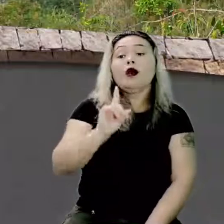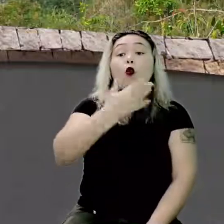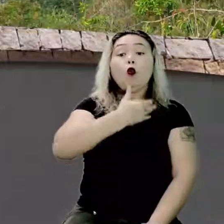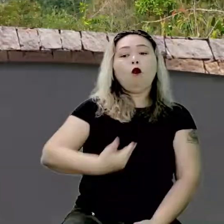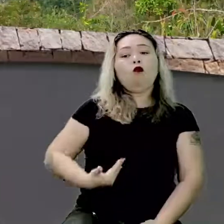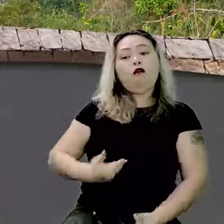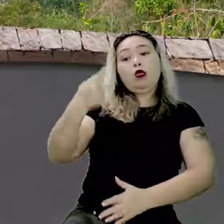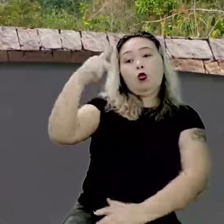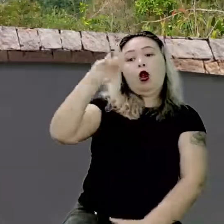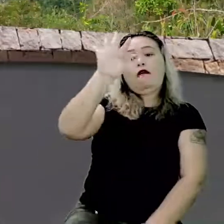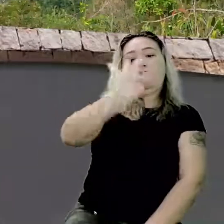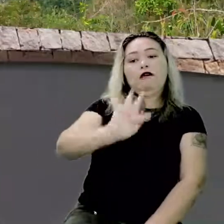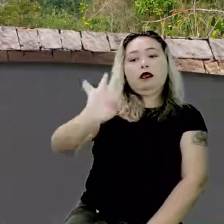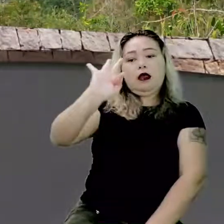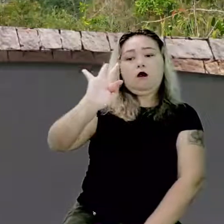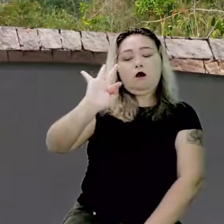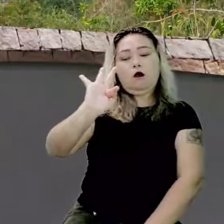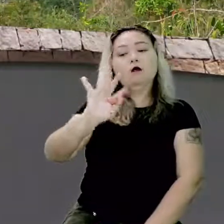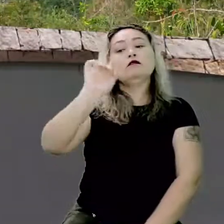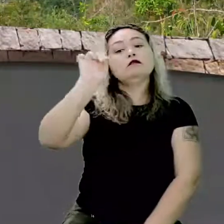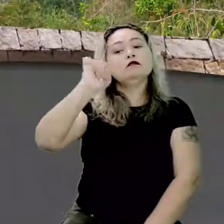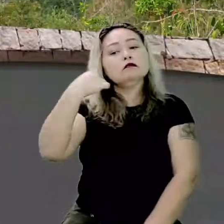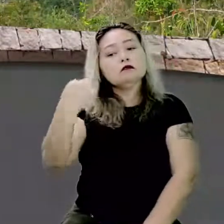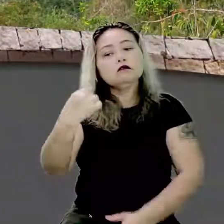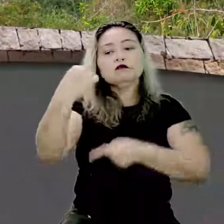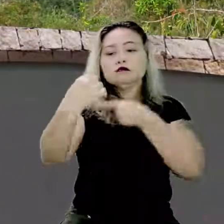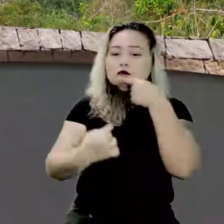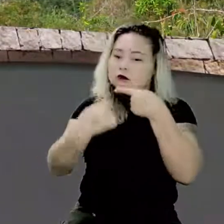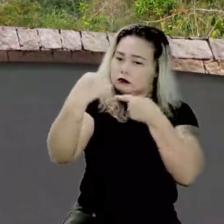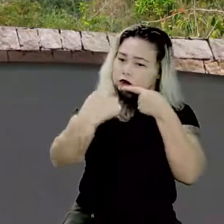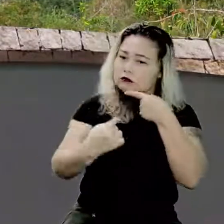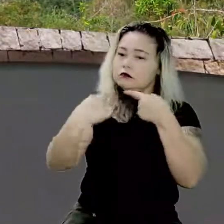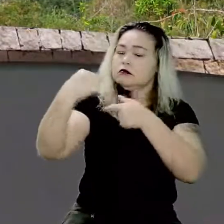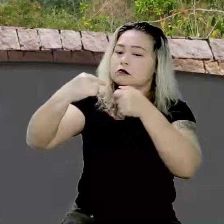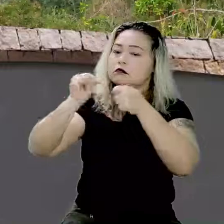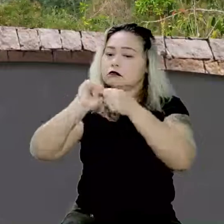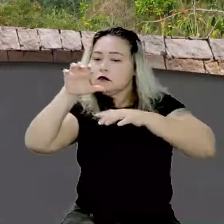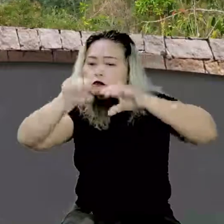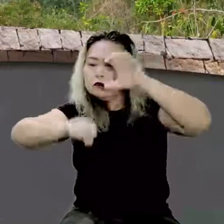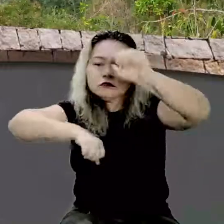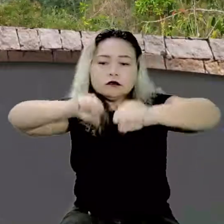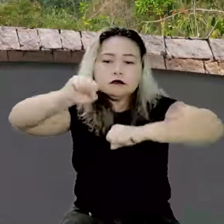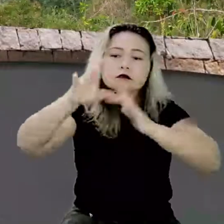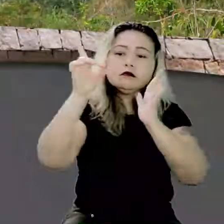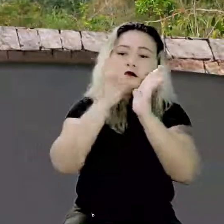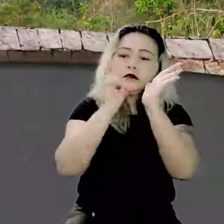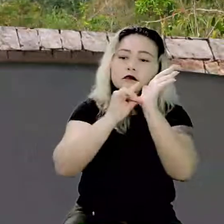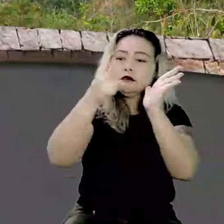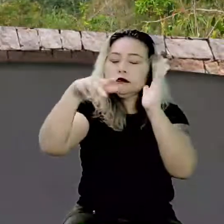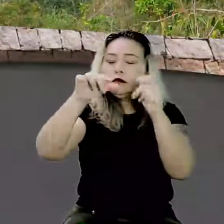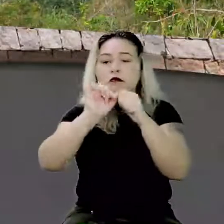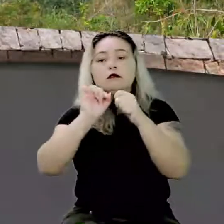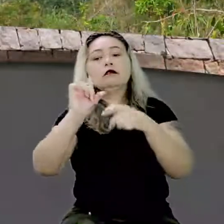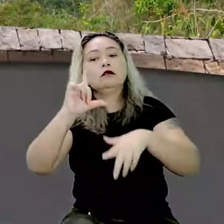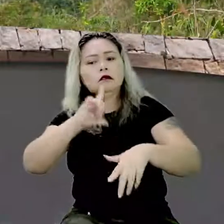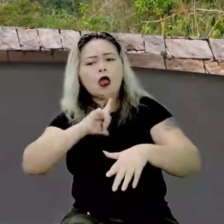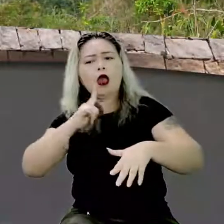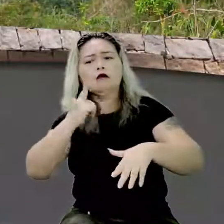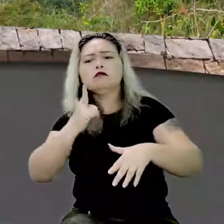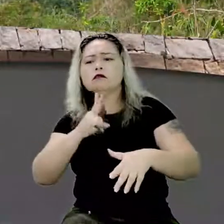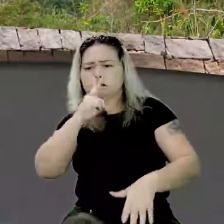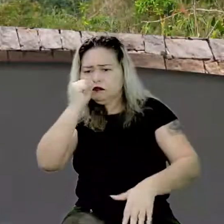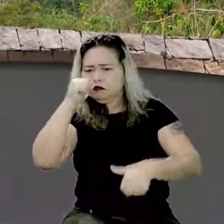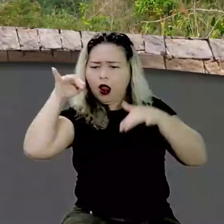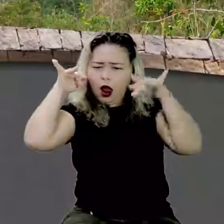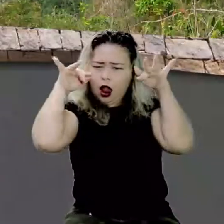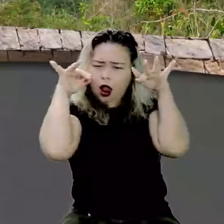federal, ok? Então, essas políticas públicas de ocupação da década de 70 que se intensificou